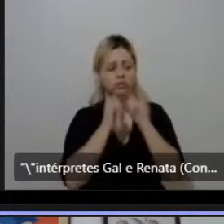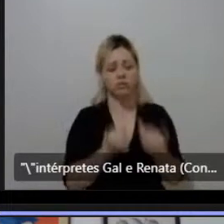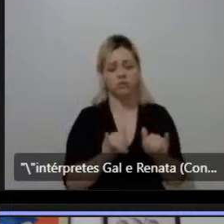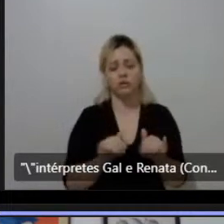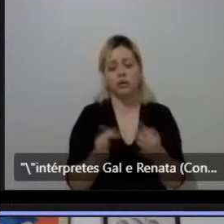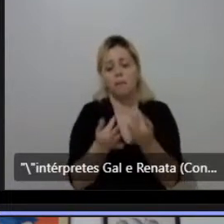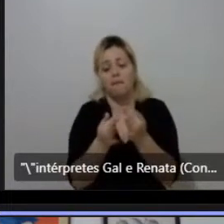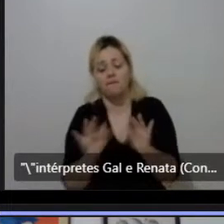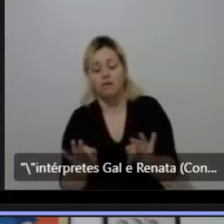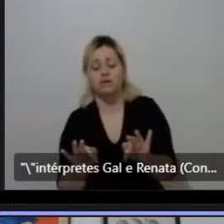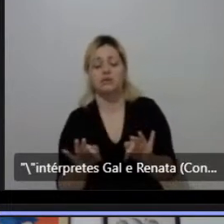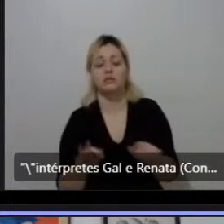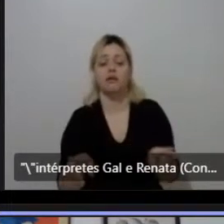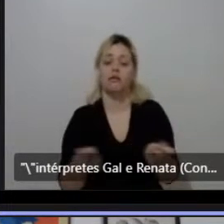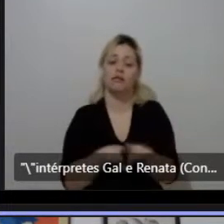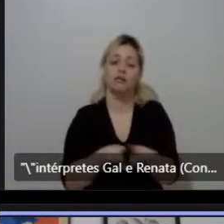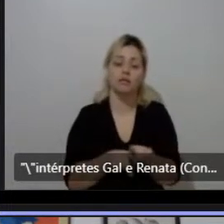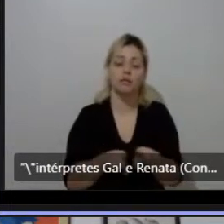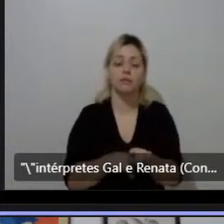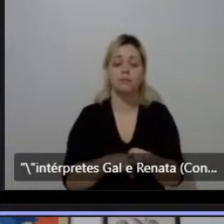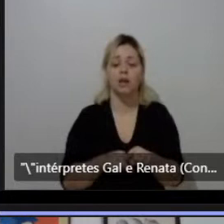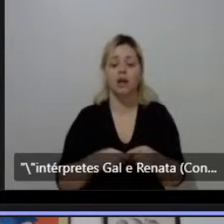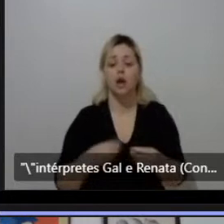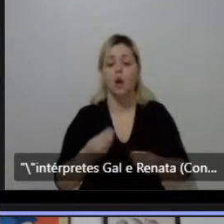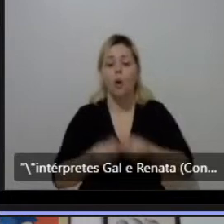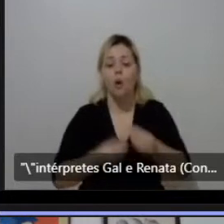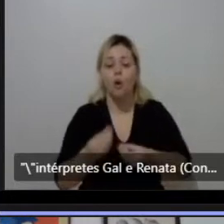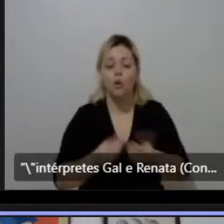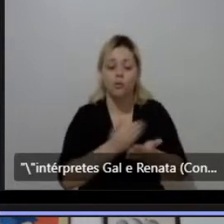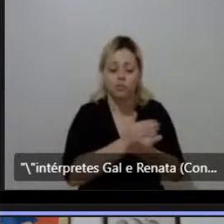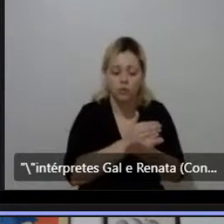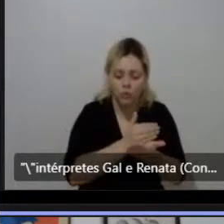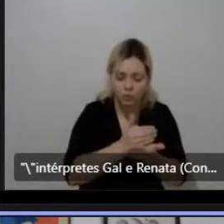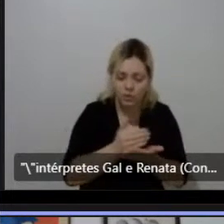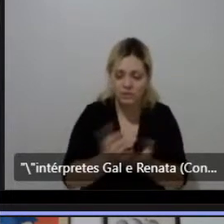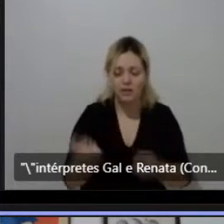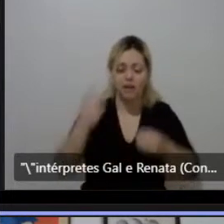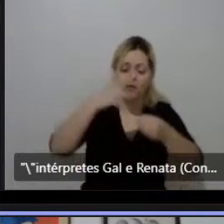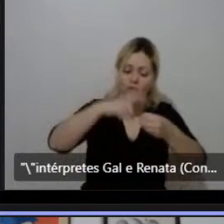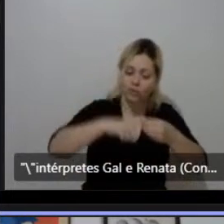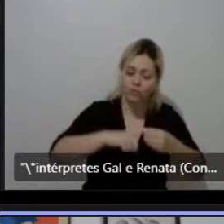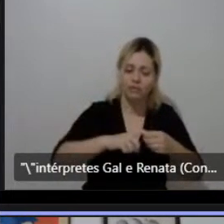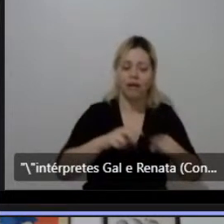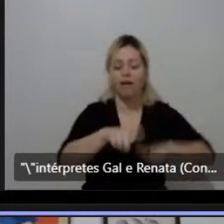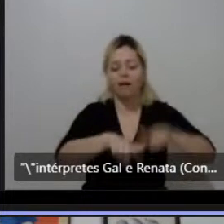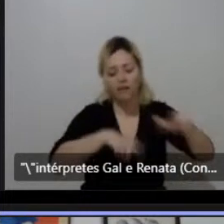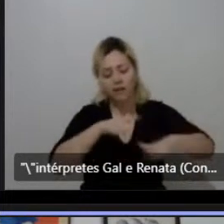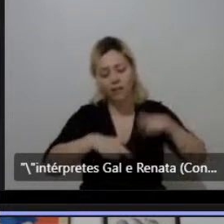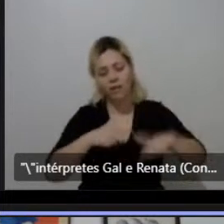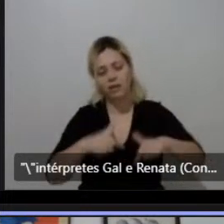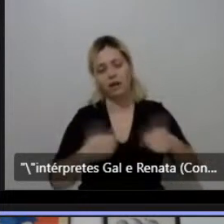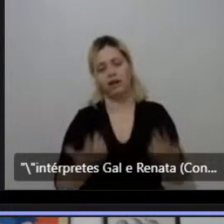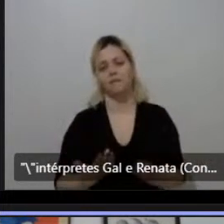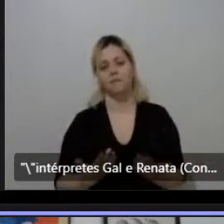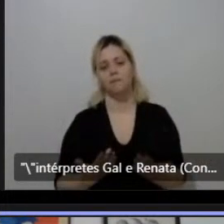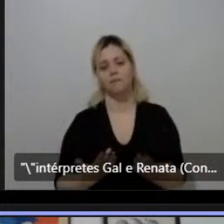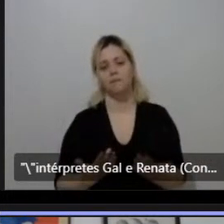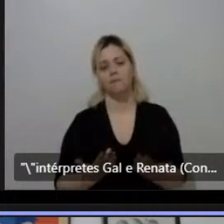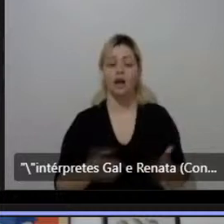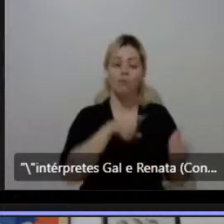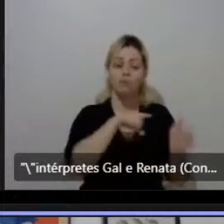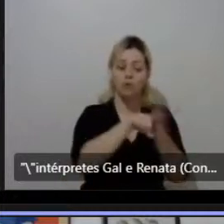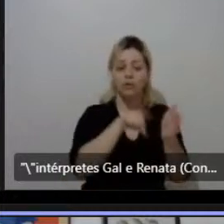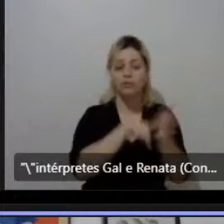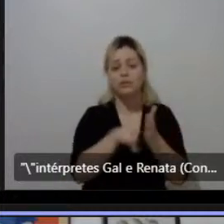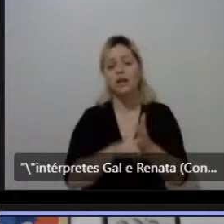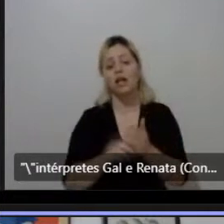né, o lugar onde eu vou retomar os meus recursos, como que eu vou ter uma continuada articulação? Então, isso é uma questão que é